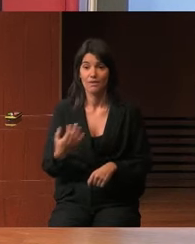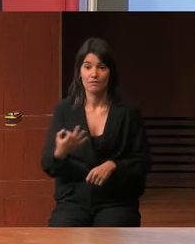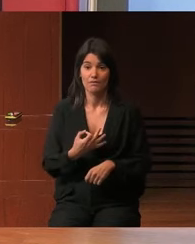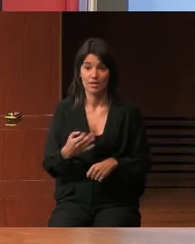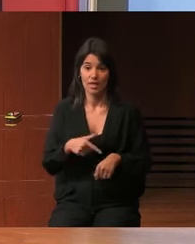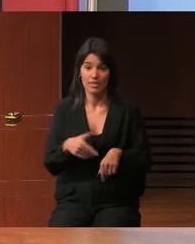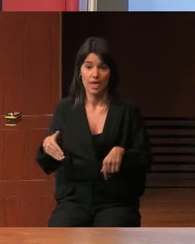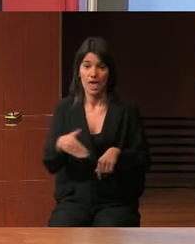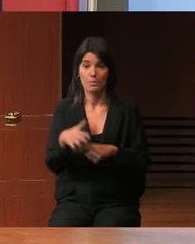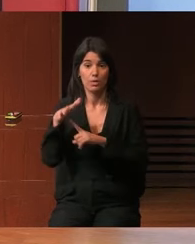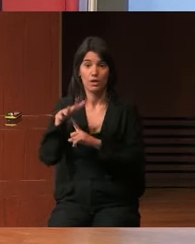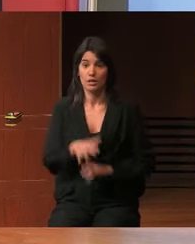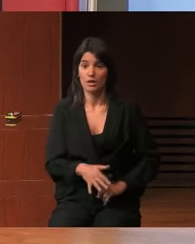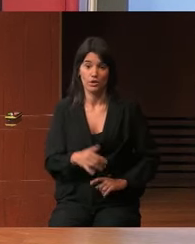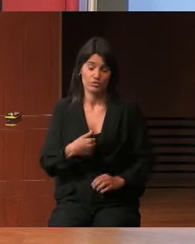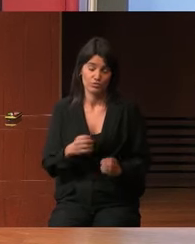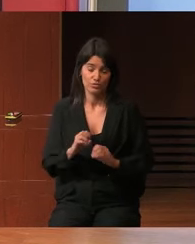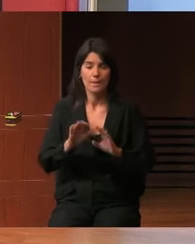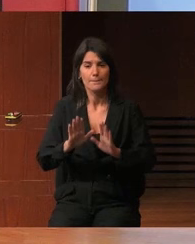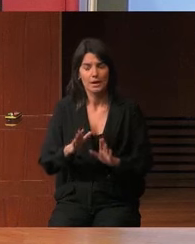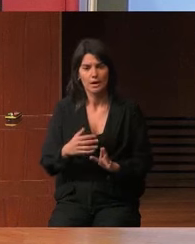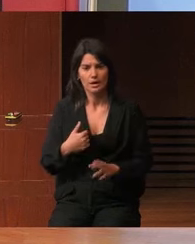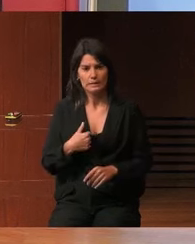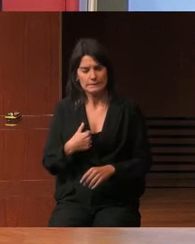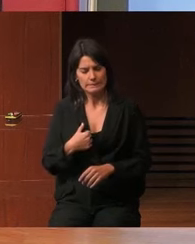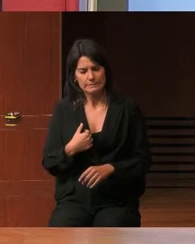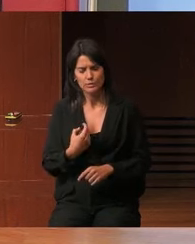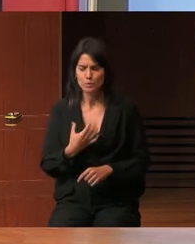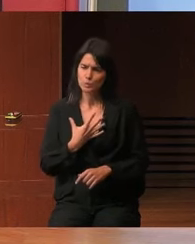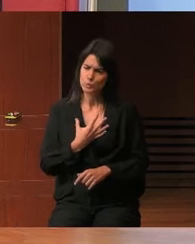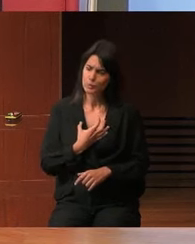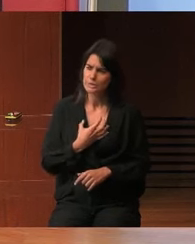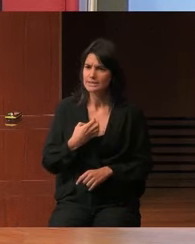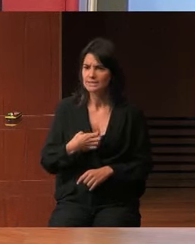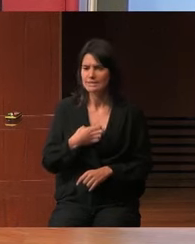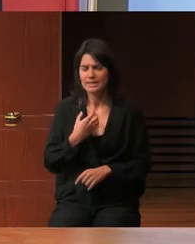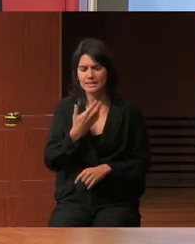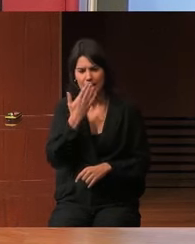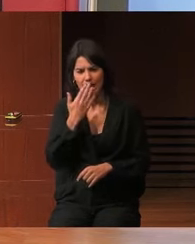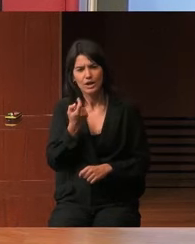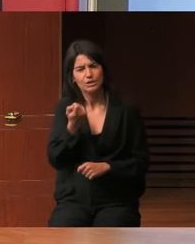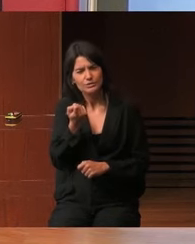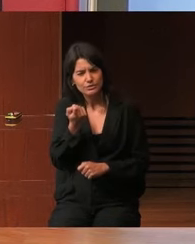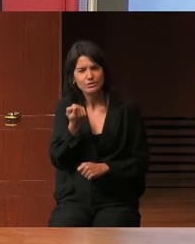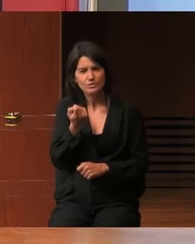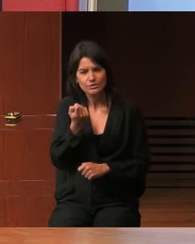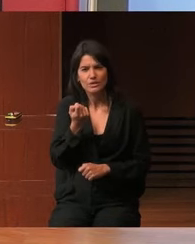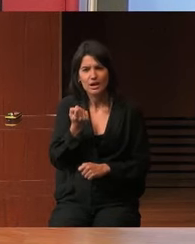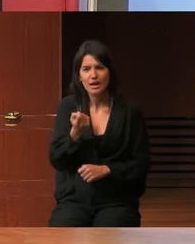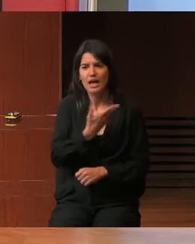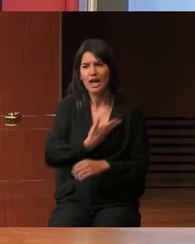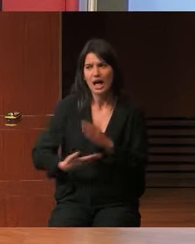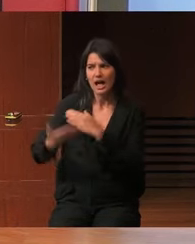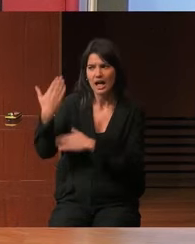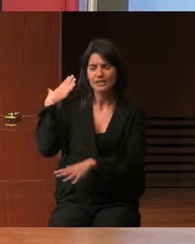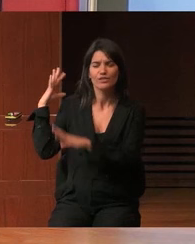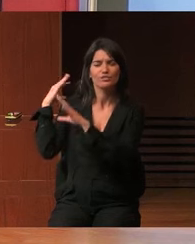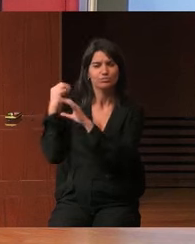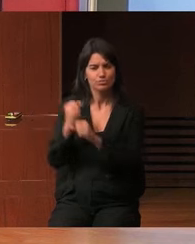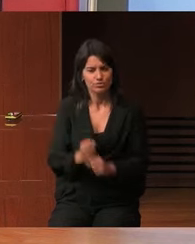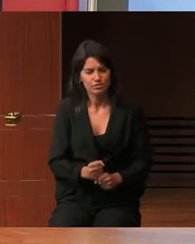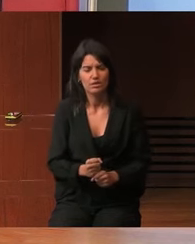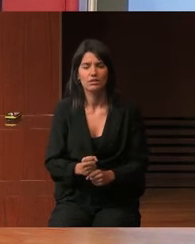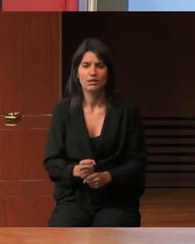repressão, custa-me muito sentir que é um rebuscar de movimentos históricos anteriores que achei que